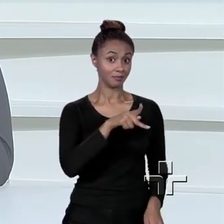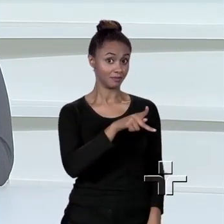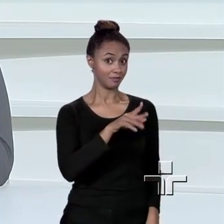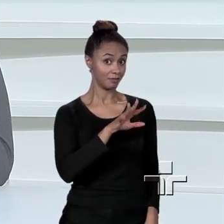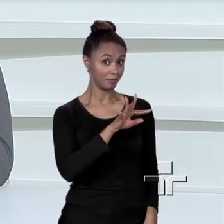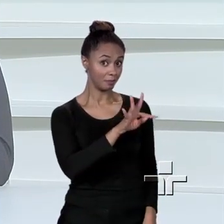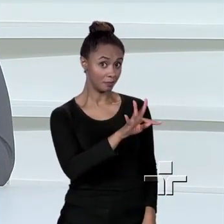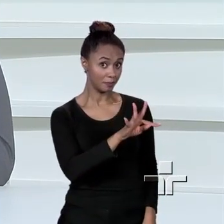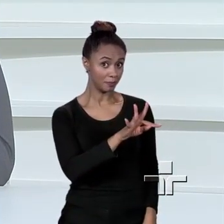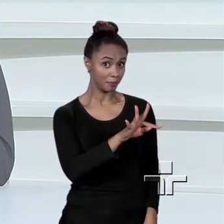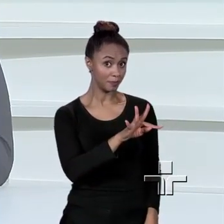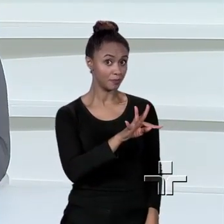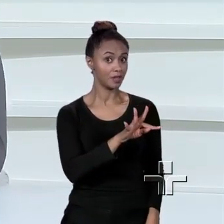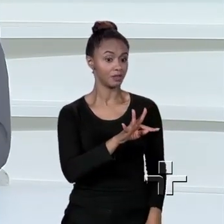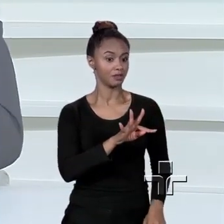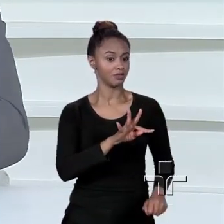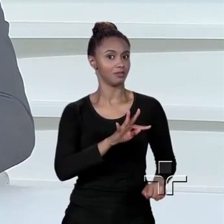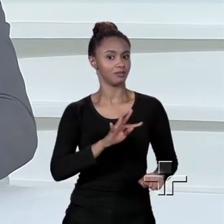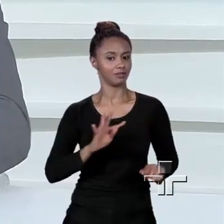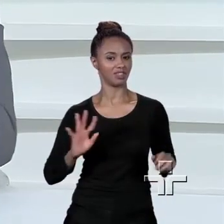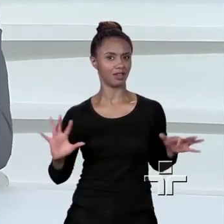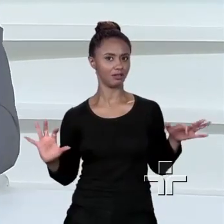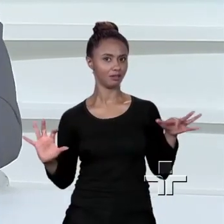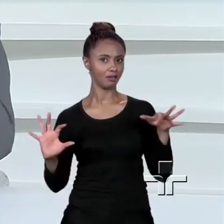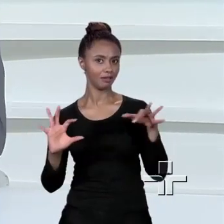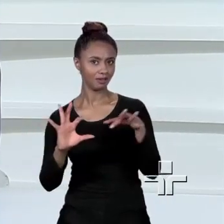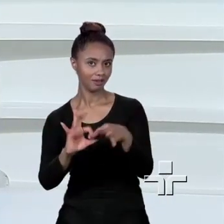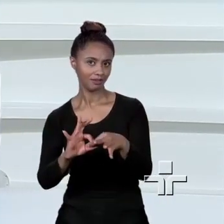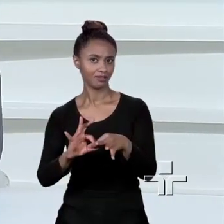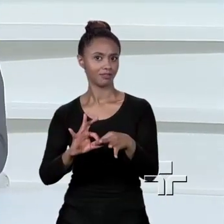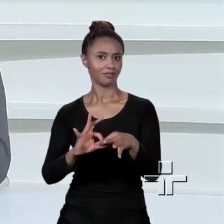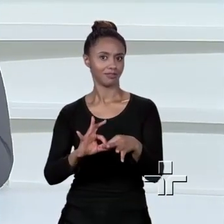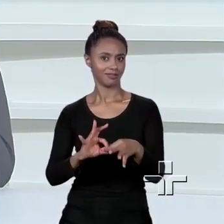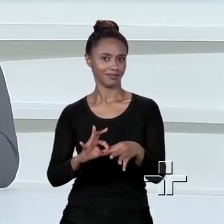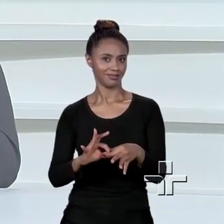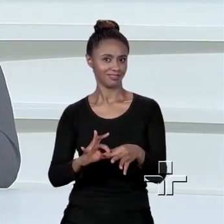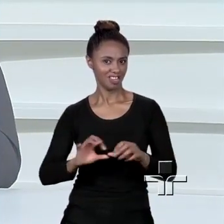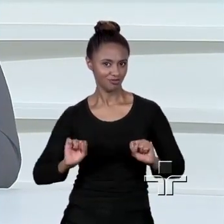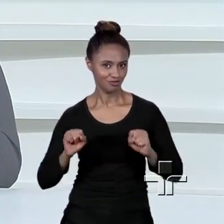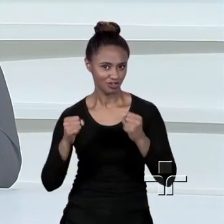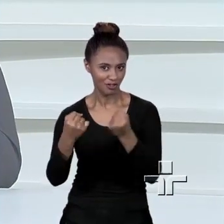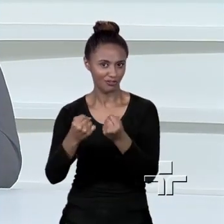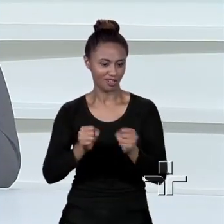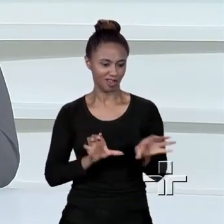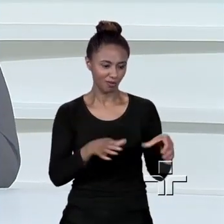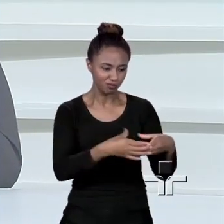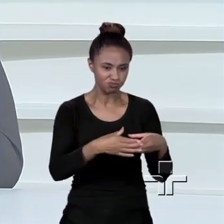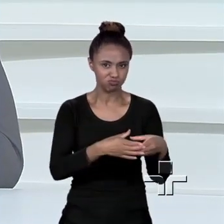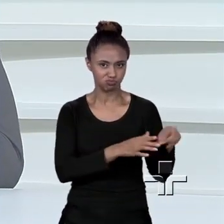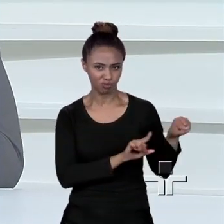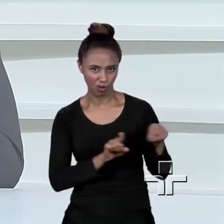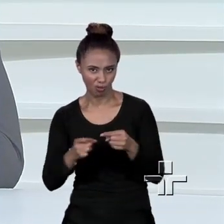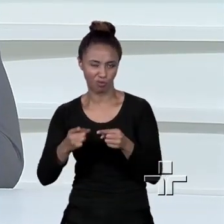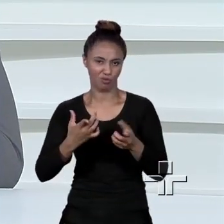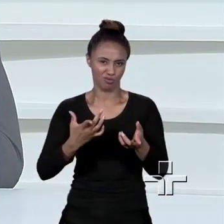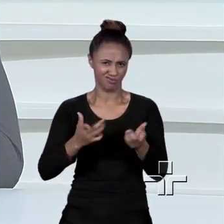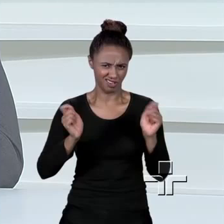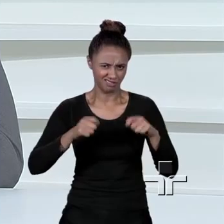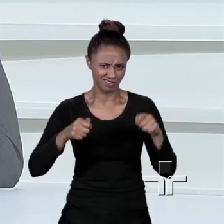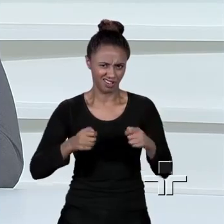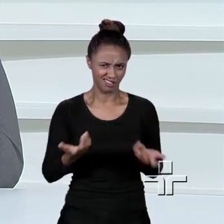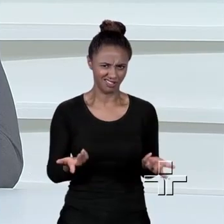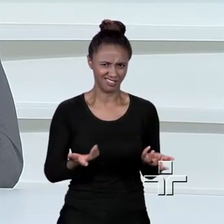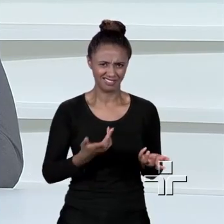nessa defesa, em se criar essa frente que inclui o PT para defender esse tipo de coisa, ser contra a escola sem partido, ser contra a mudança no